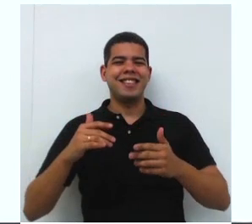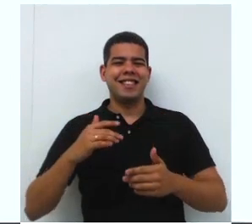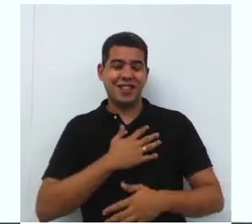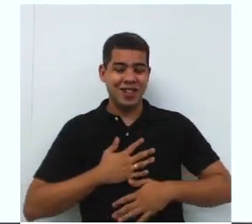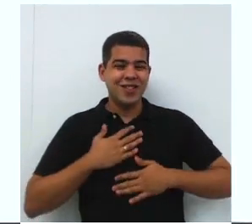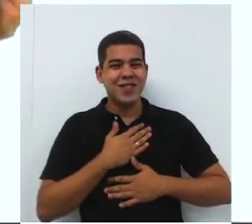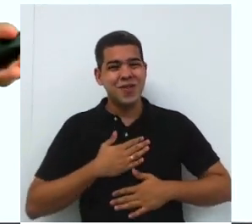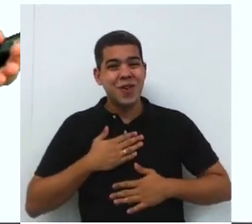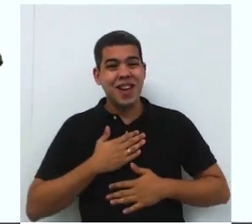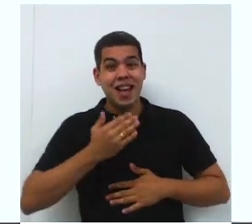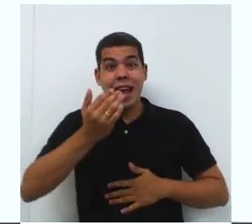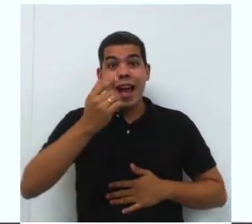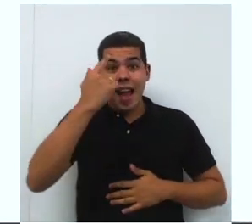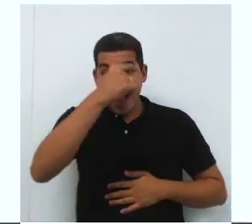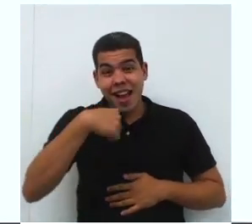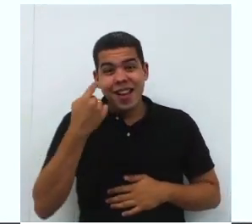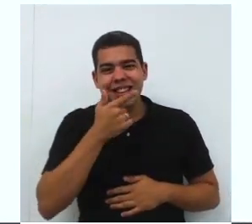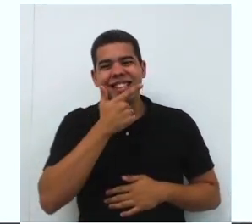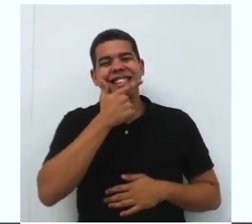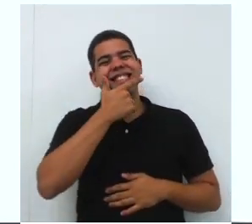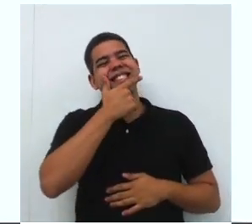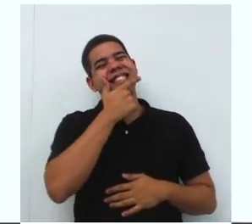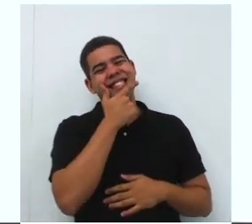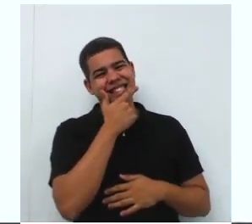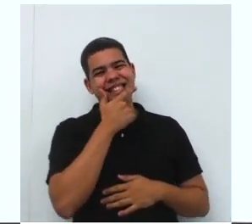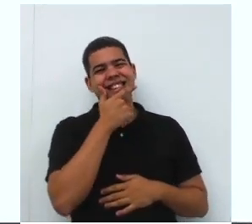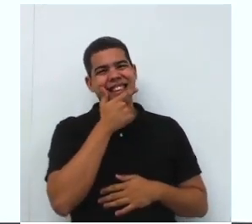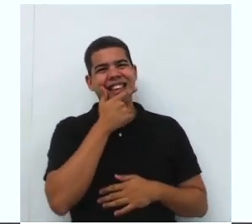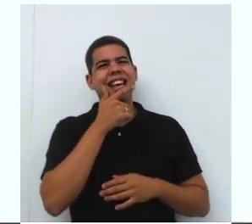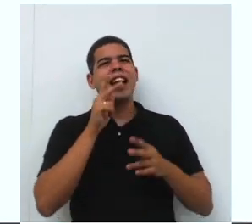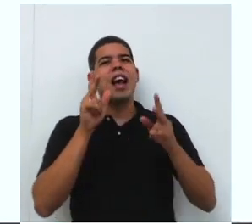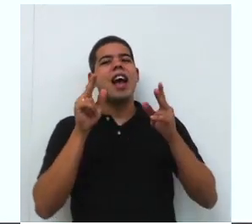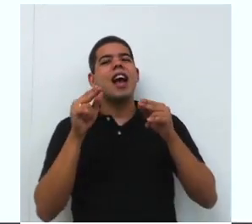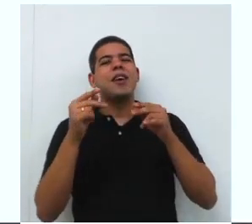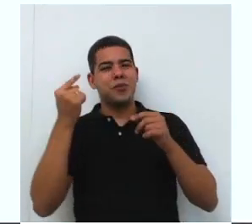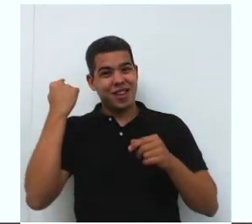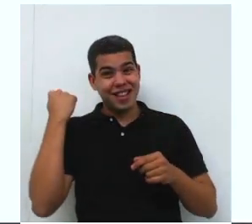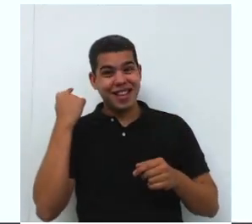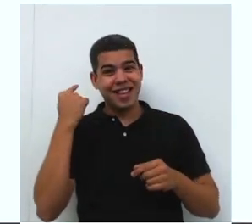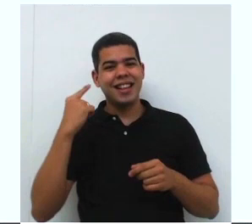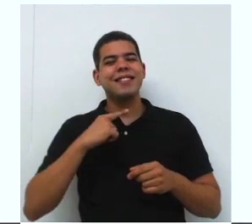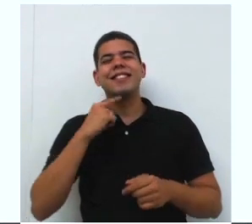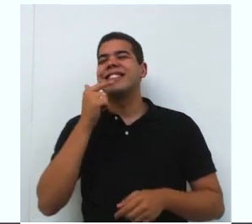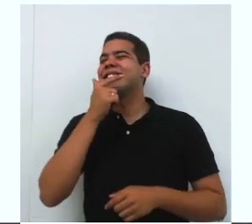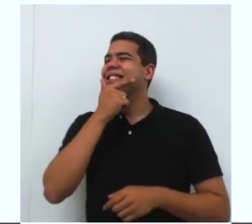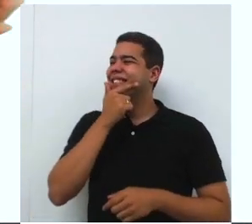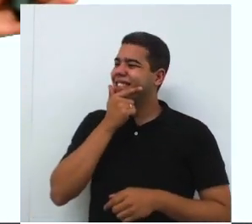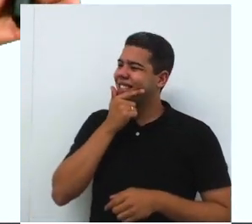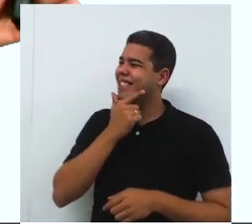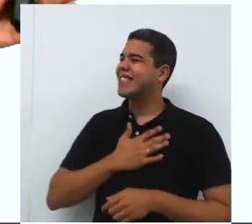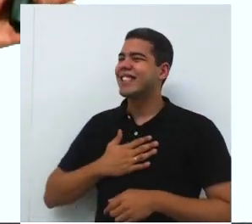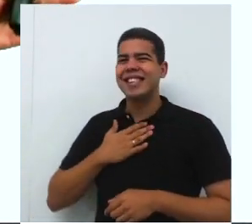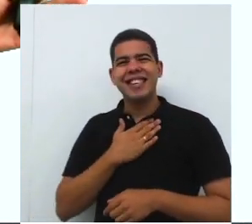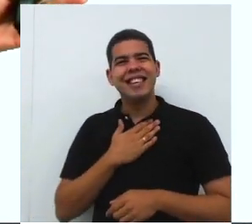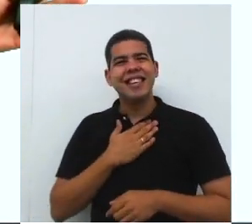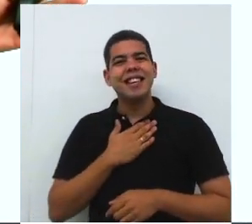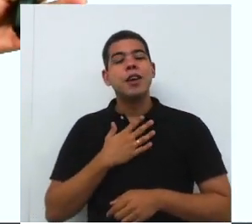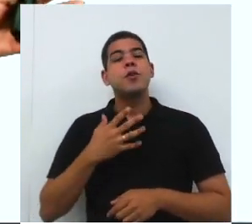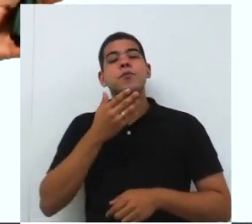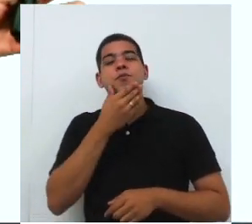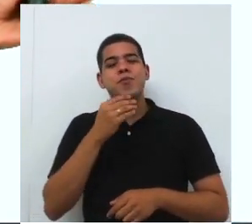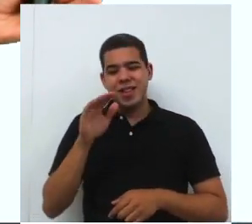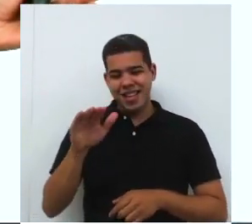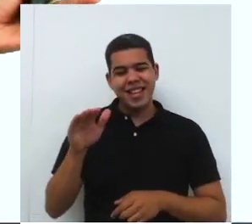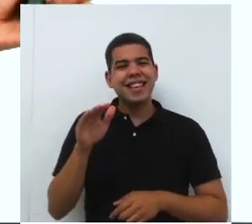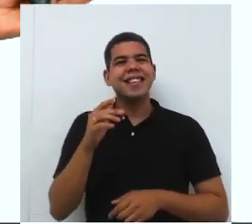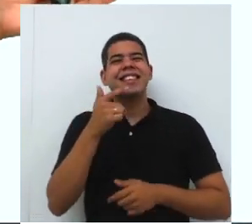satisfação e aquele sorriso daquela ilustração que eu botei anteriormente, aquele exemplo, né? O menino está